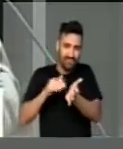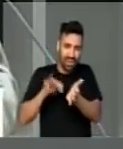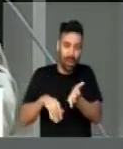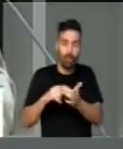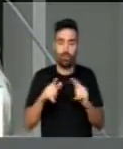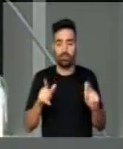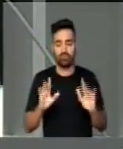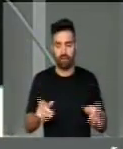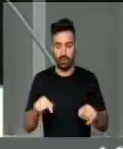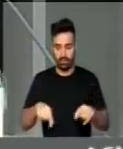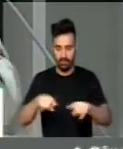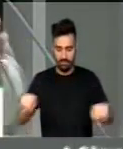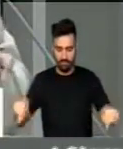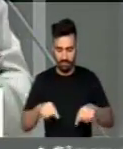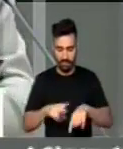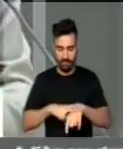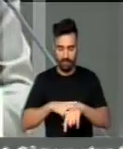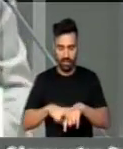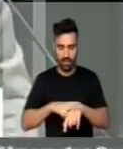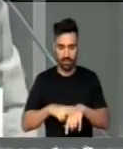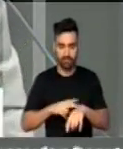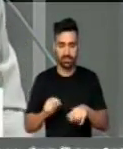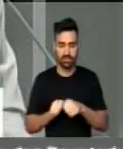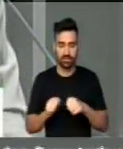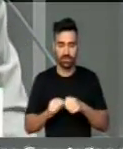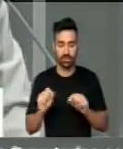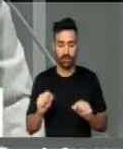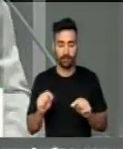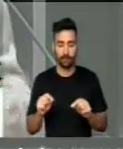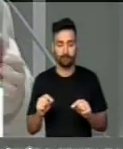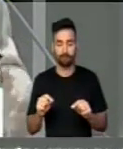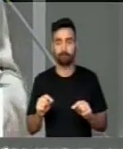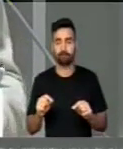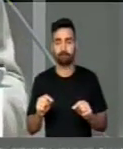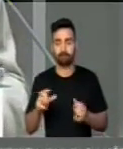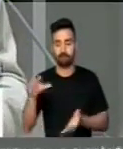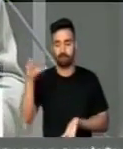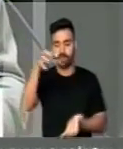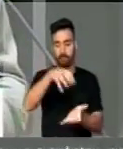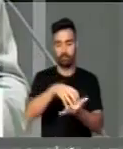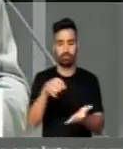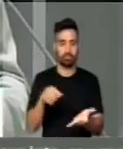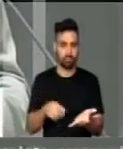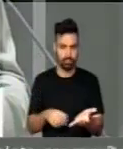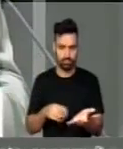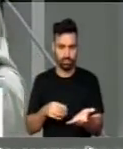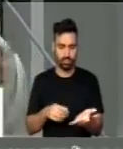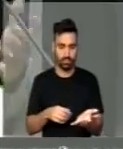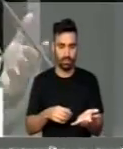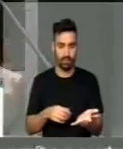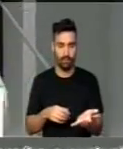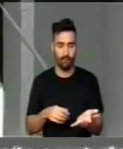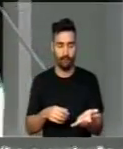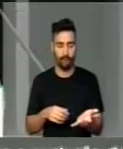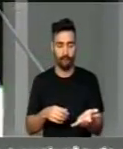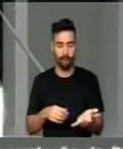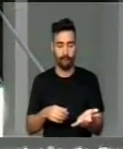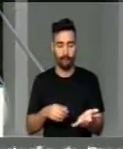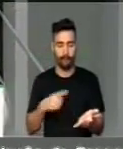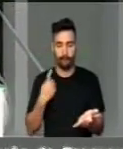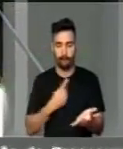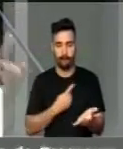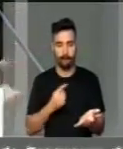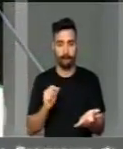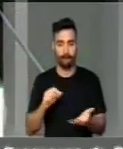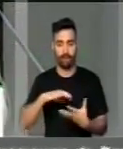aqui no Salão Verde uma instalação produzida com a nossa capacidade